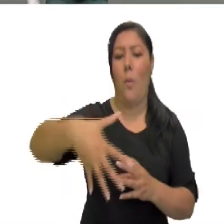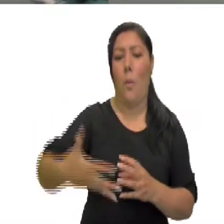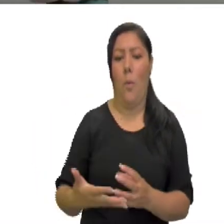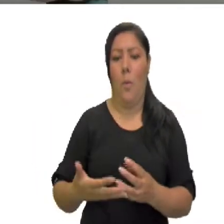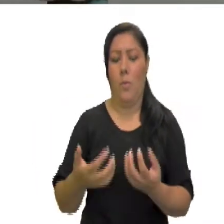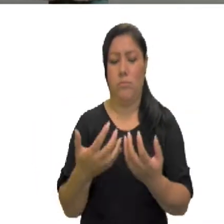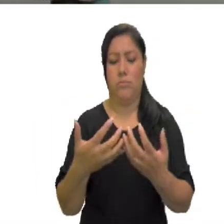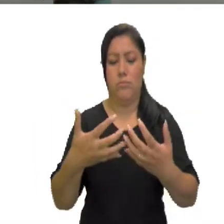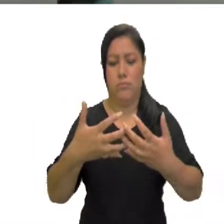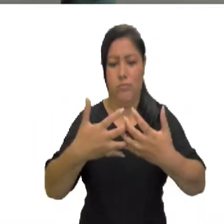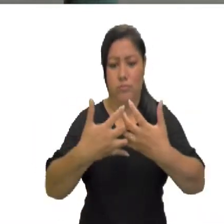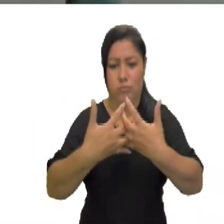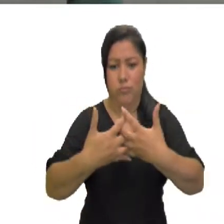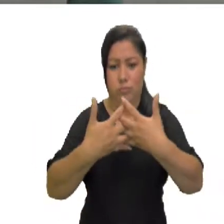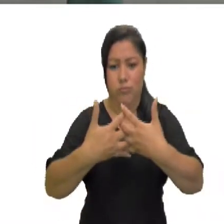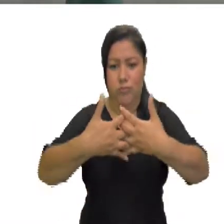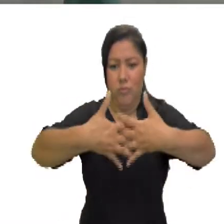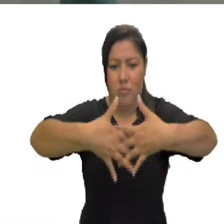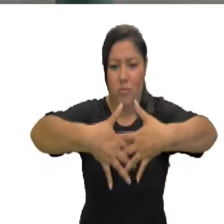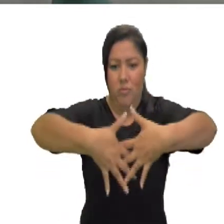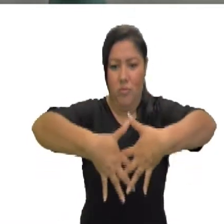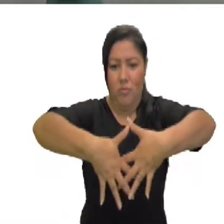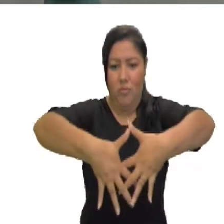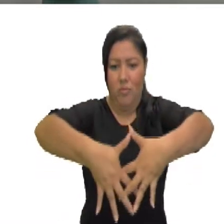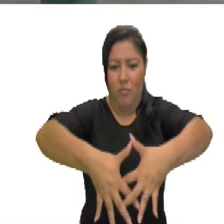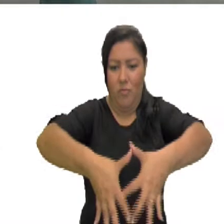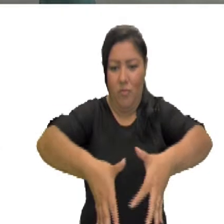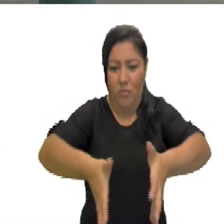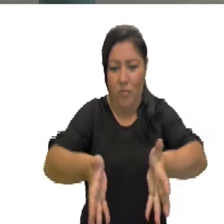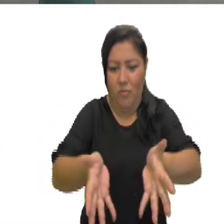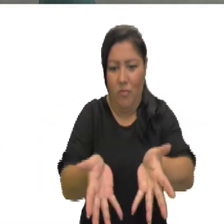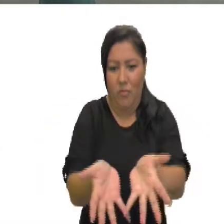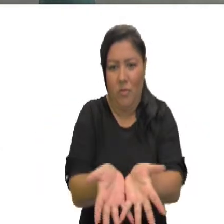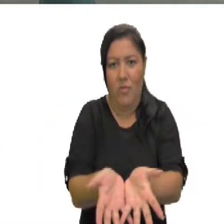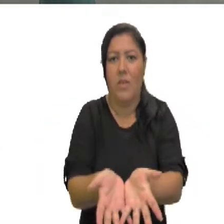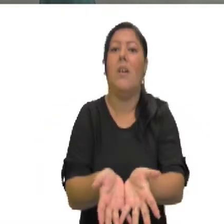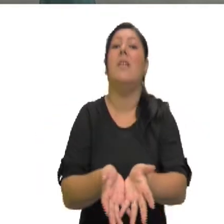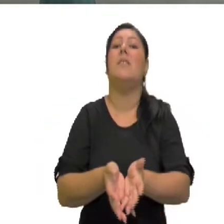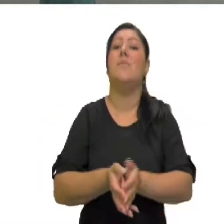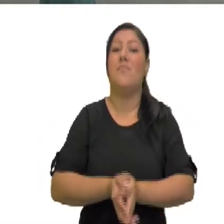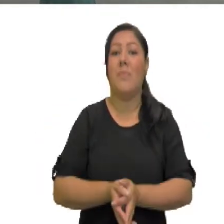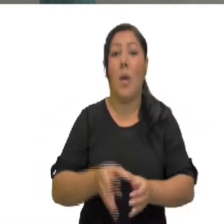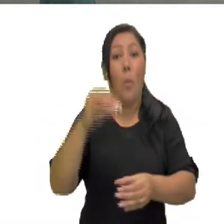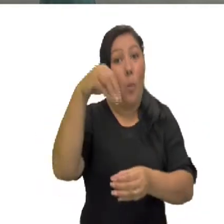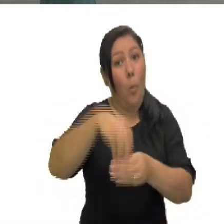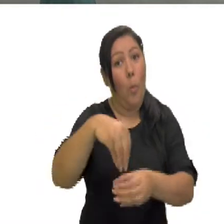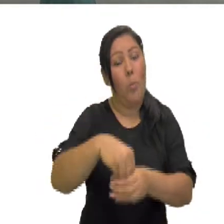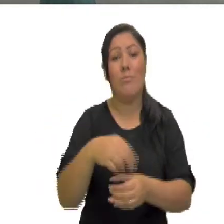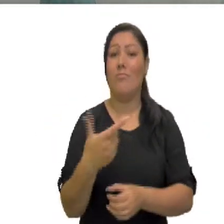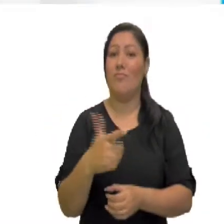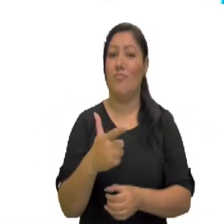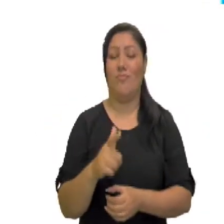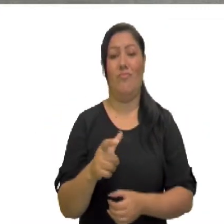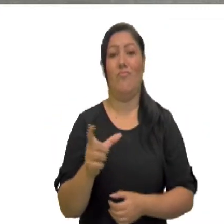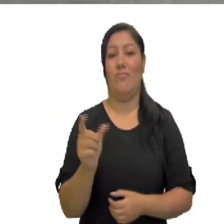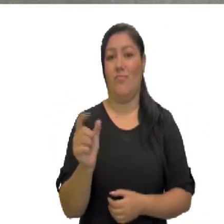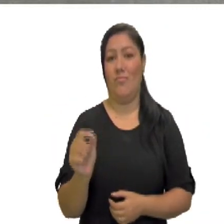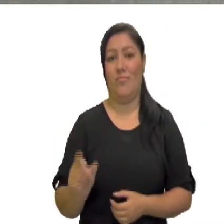fora, Então, eles não têm um esqueleto interno dentro,